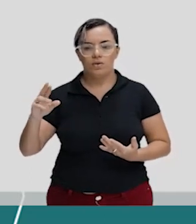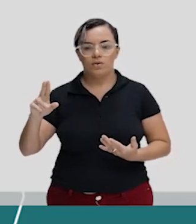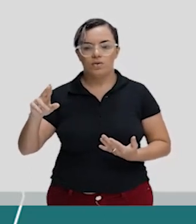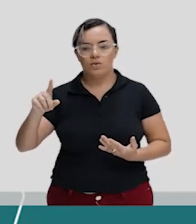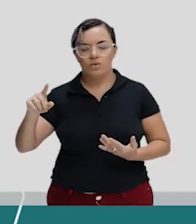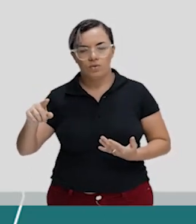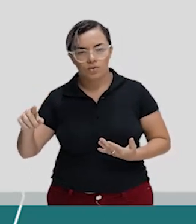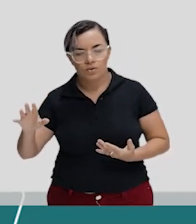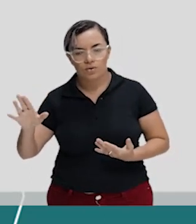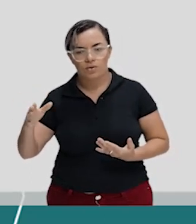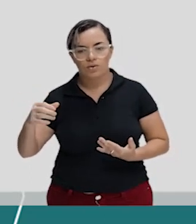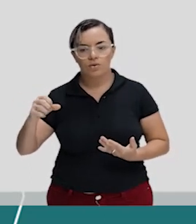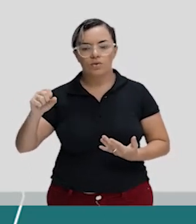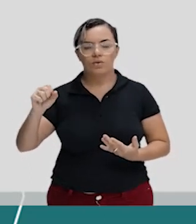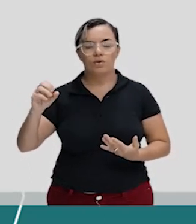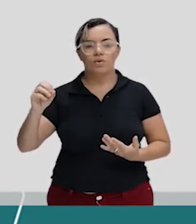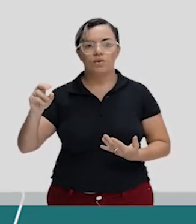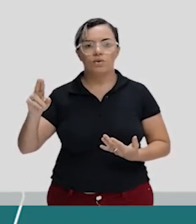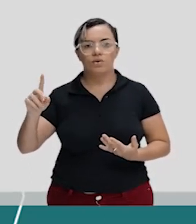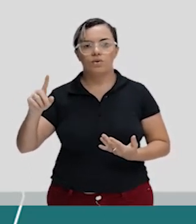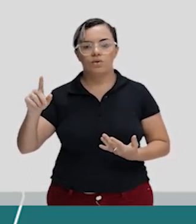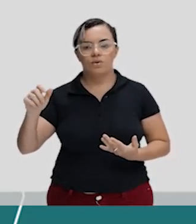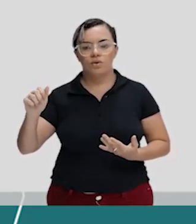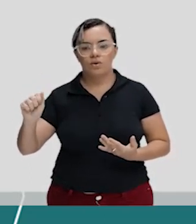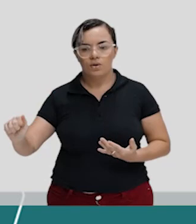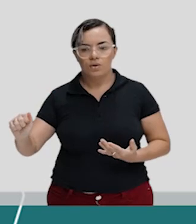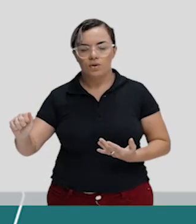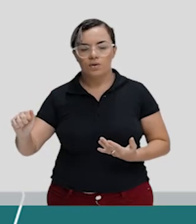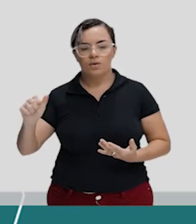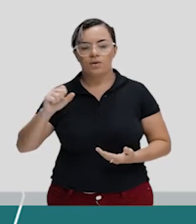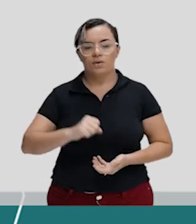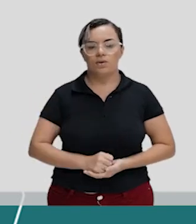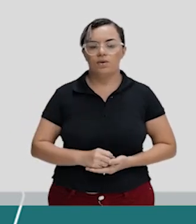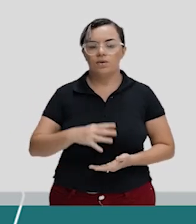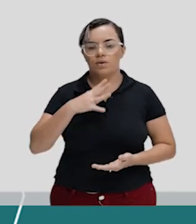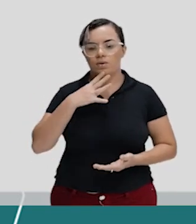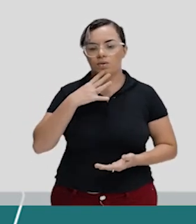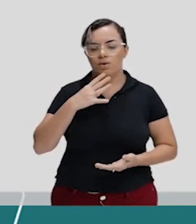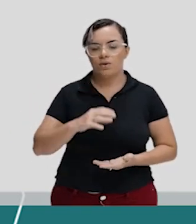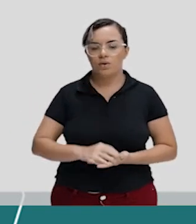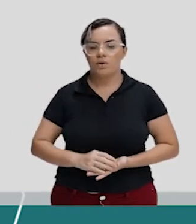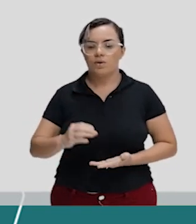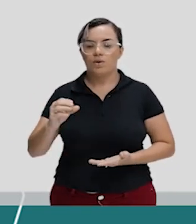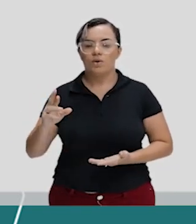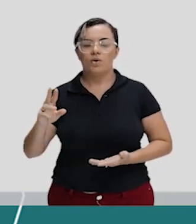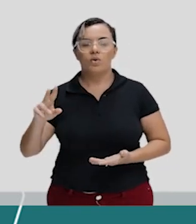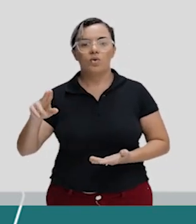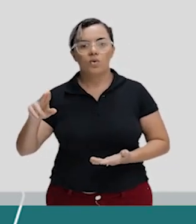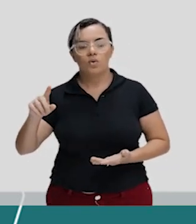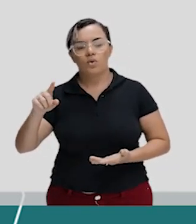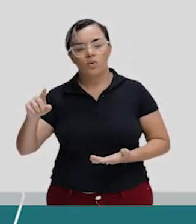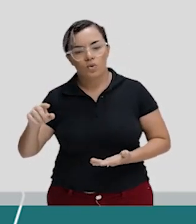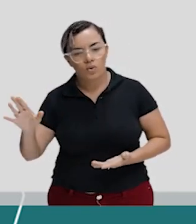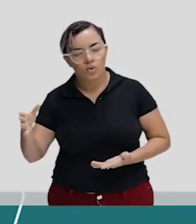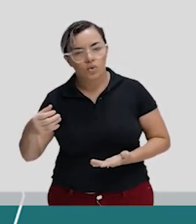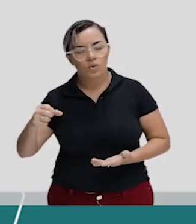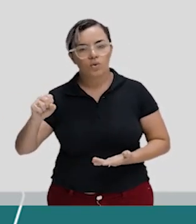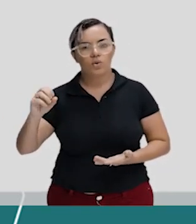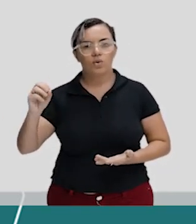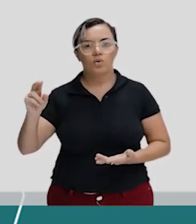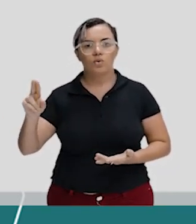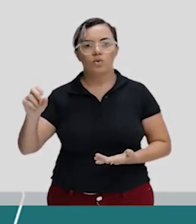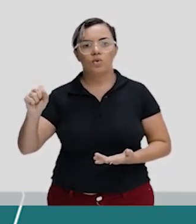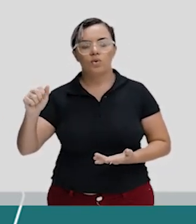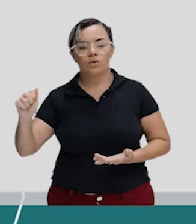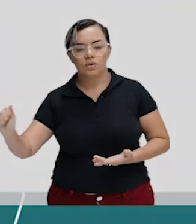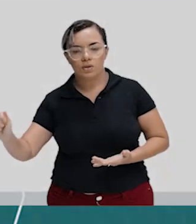de Souza. Ele é conhecido como Dante Negro ou Cisne Negro. Publicou 2 obras que foram consideradas um marco